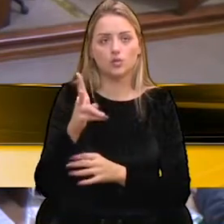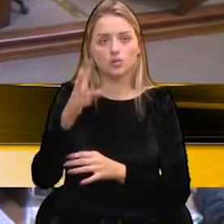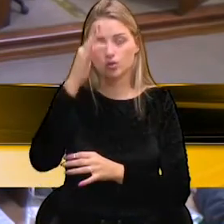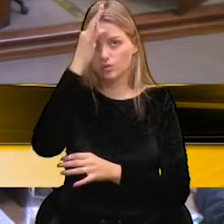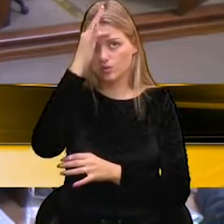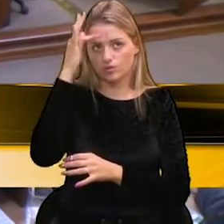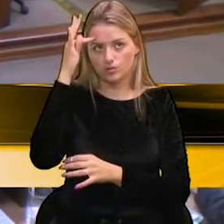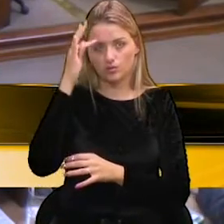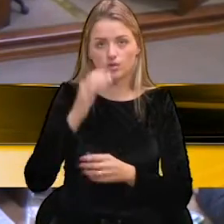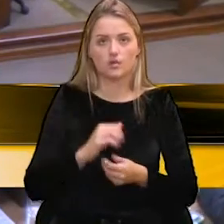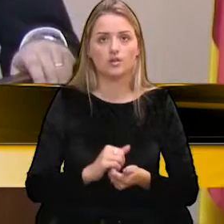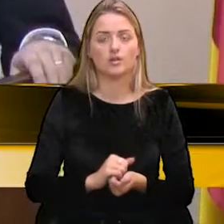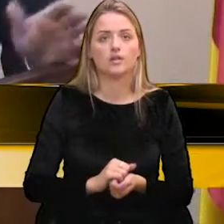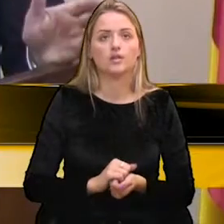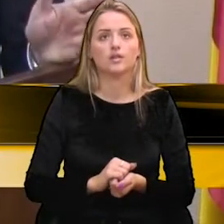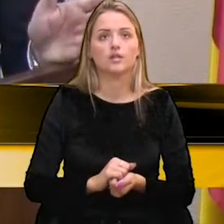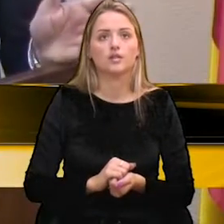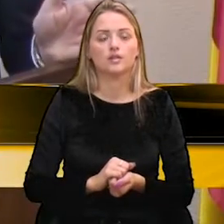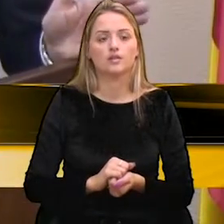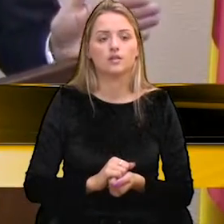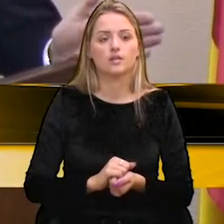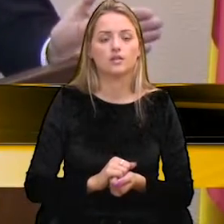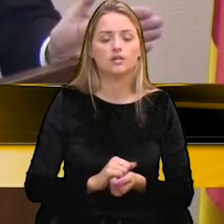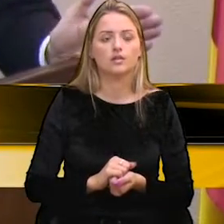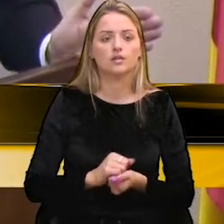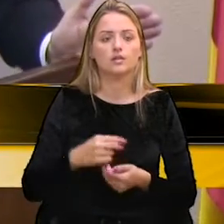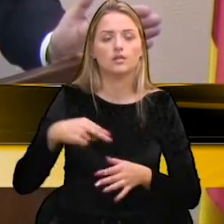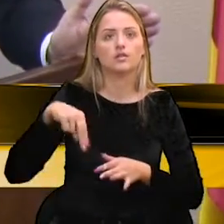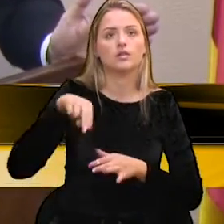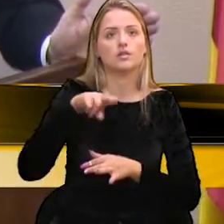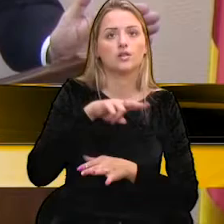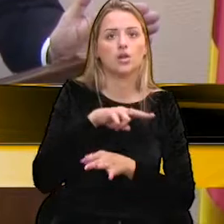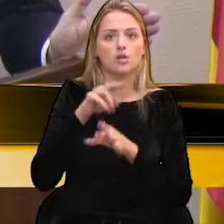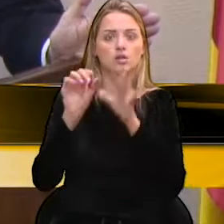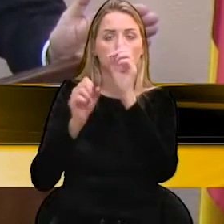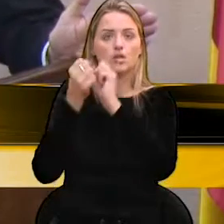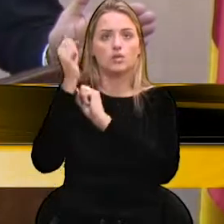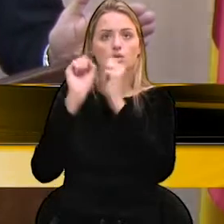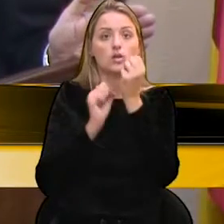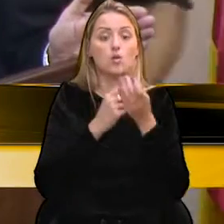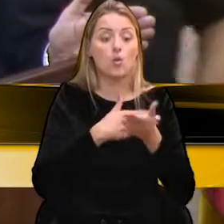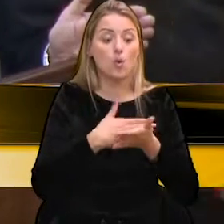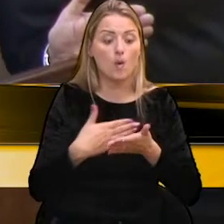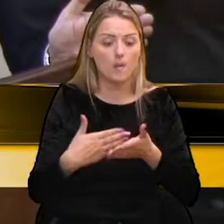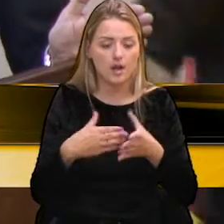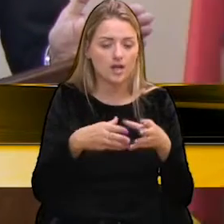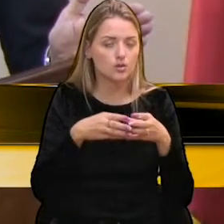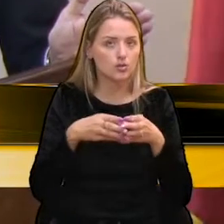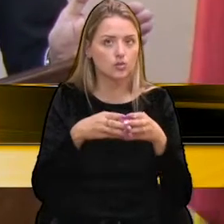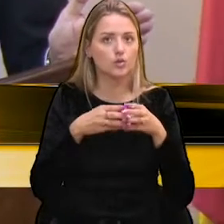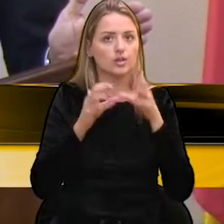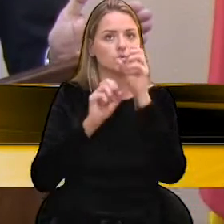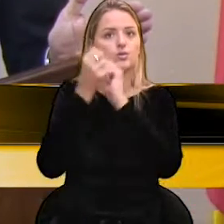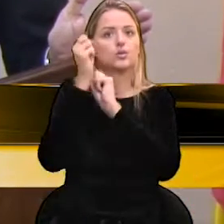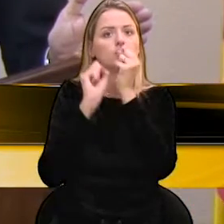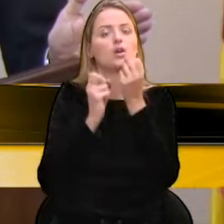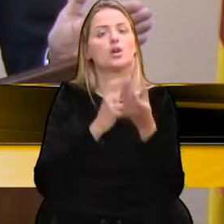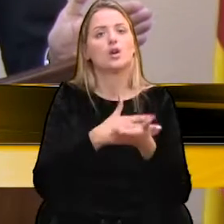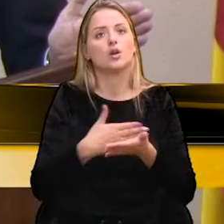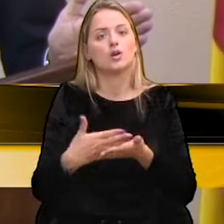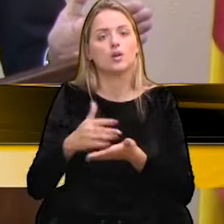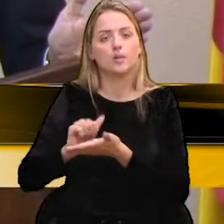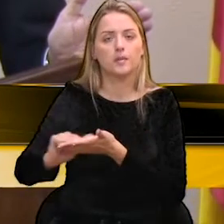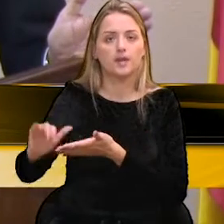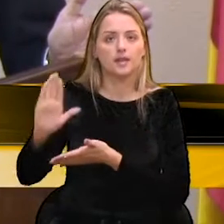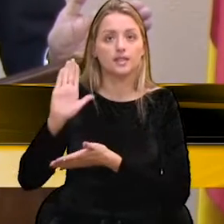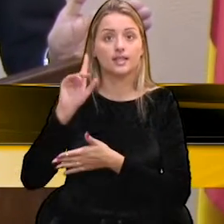vereador Gustavo Toigo. Então, nobres pares, o turismo industrial, ele começa a ganhar também uma grande importância. Quando possível, uma parte,